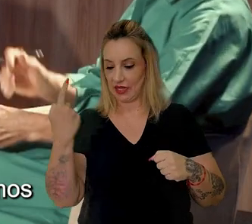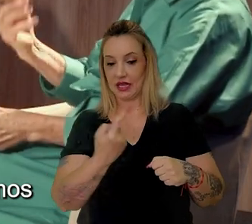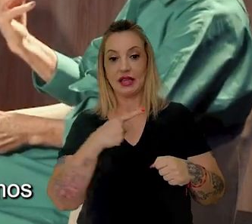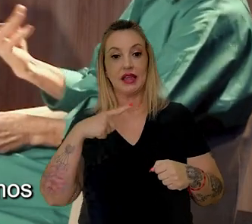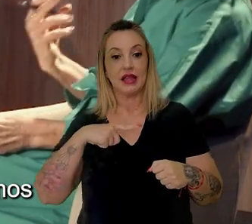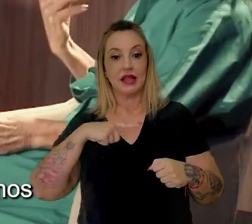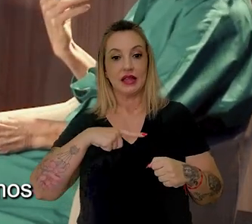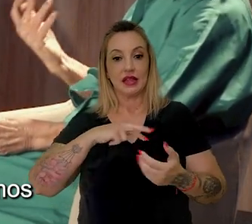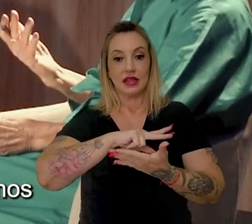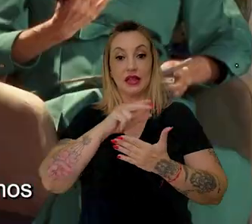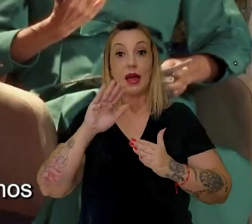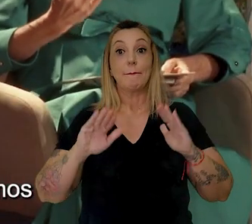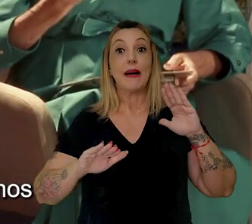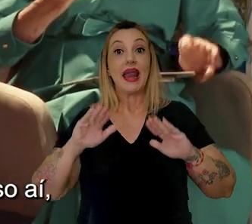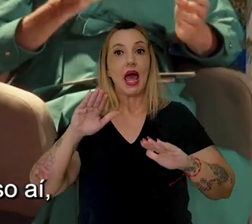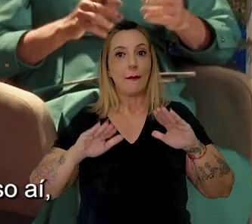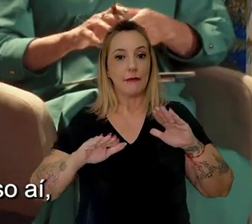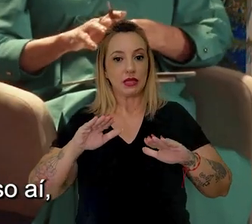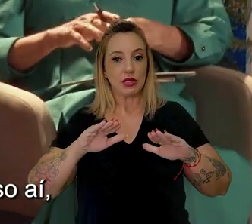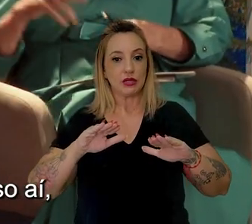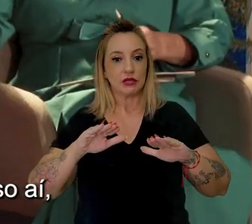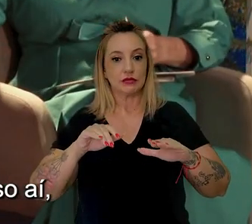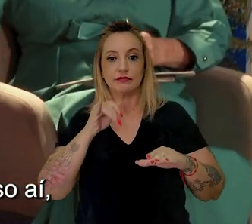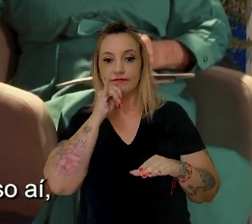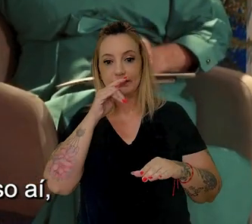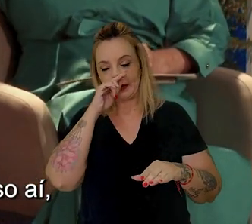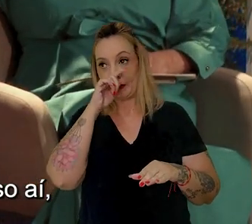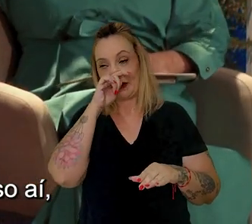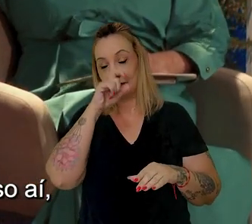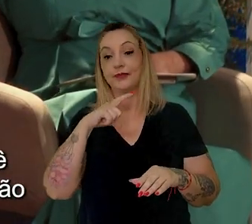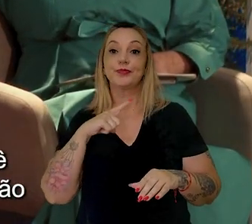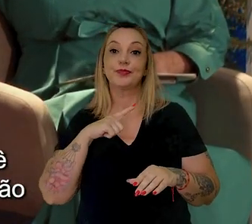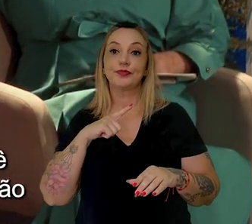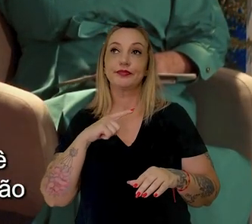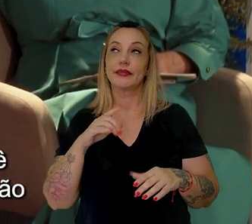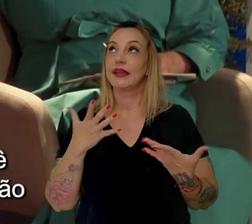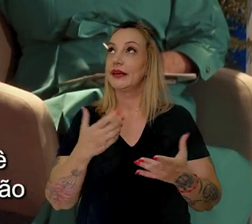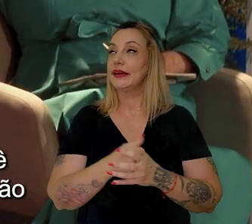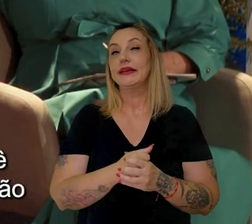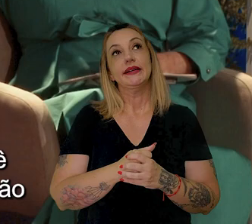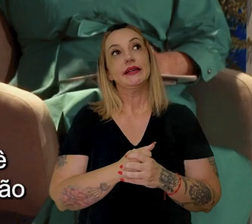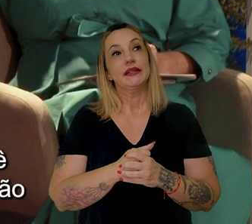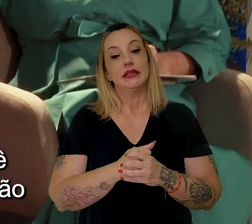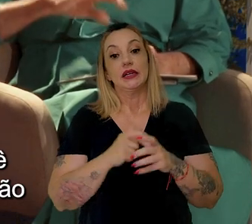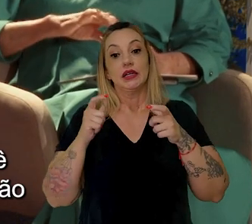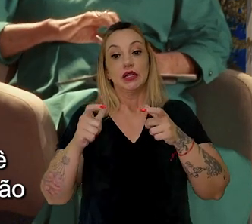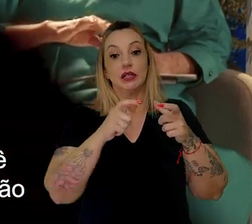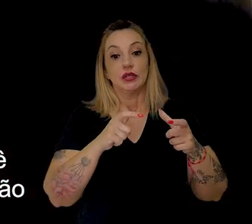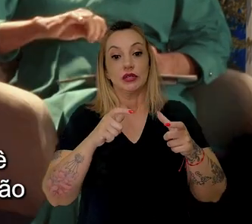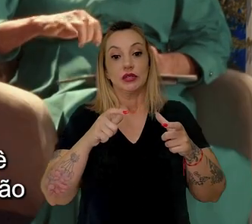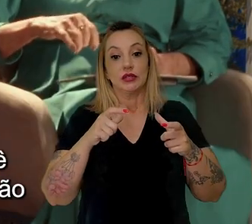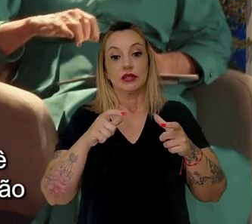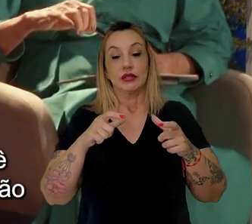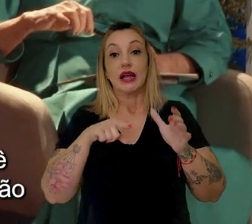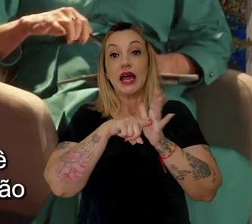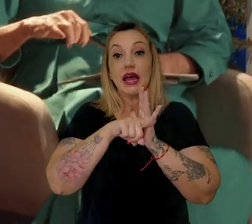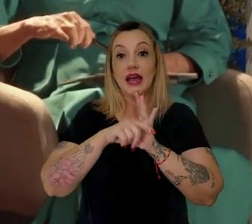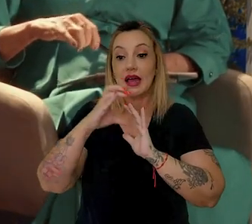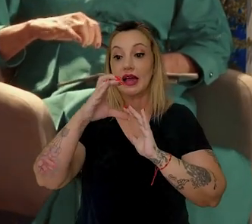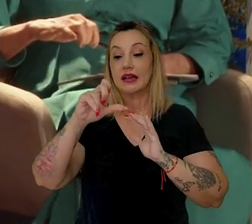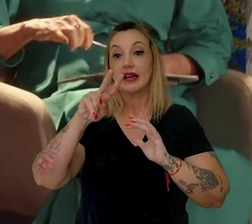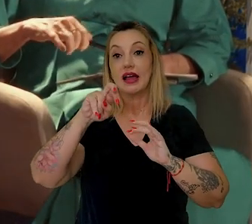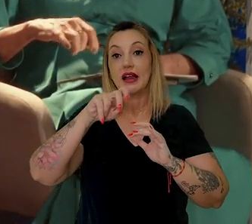ter uma série de parâmetros que vão fazer por exemplo vamos pegar o caso aí por exemplo de lugares onde você tem uma grande exploração de